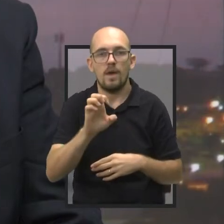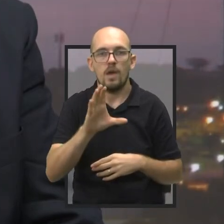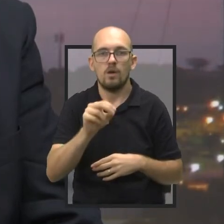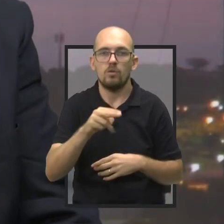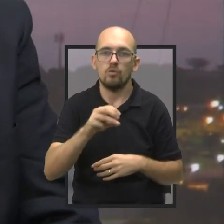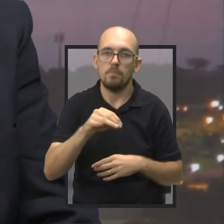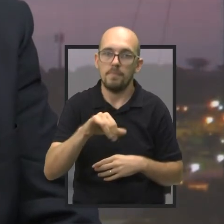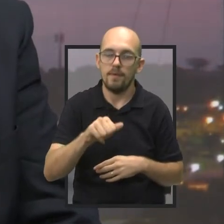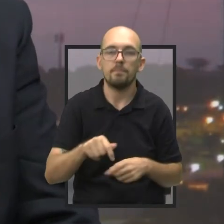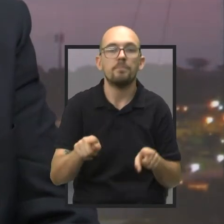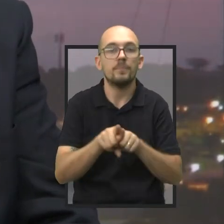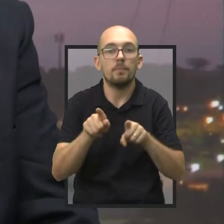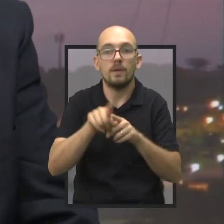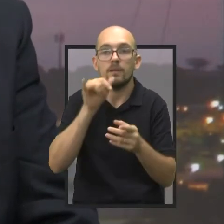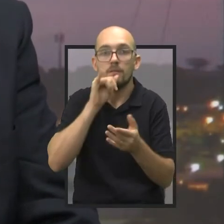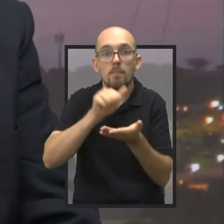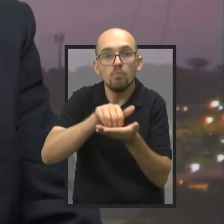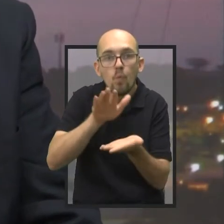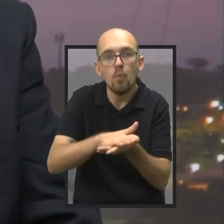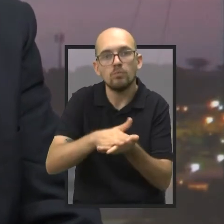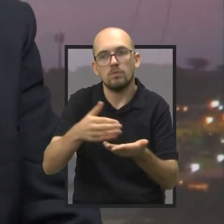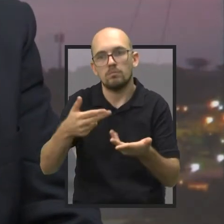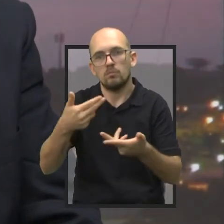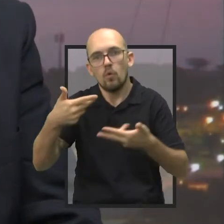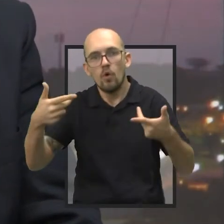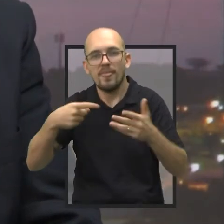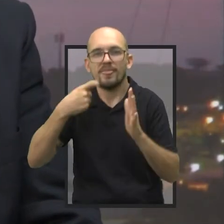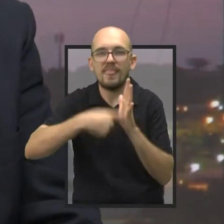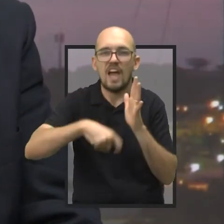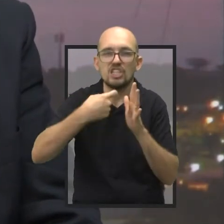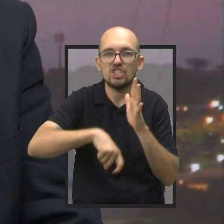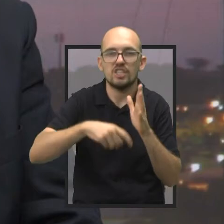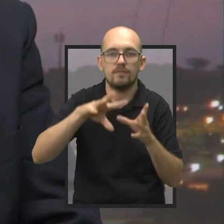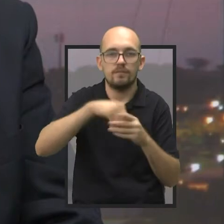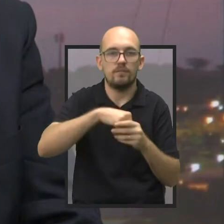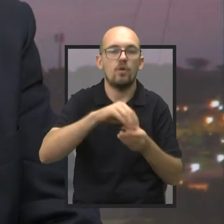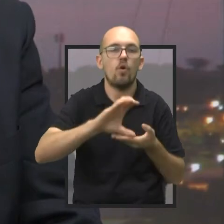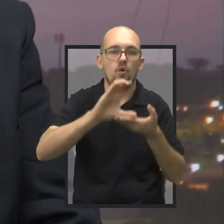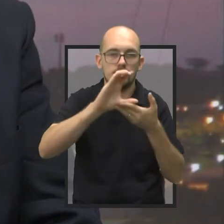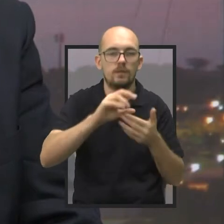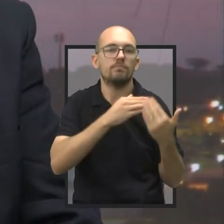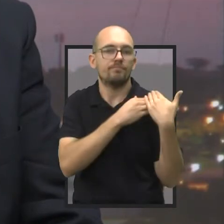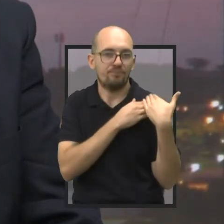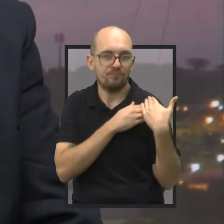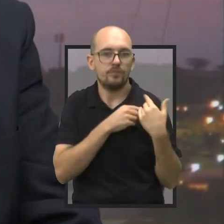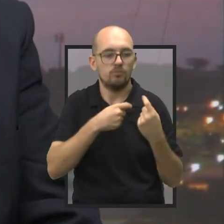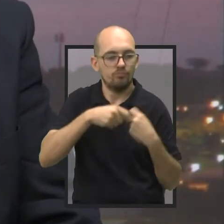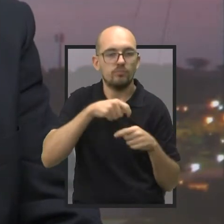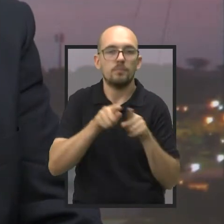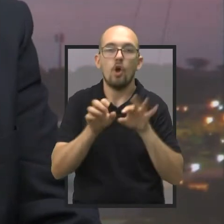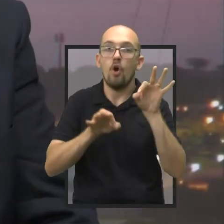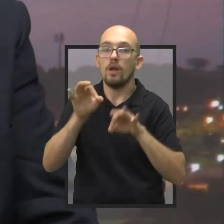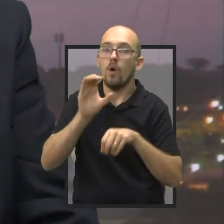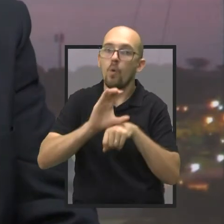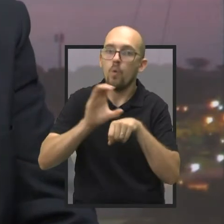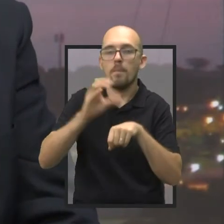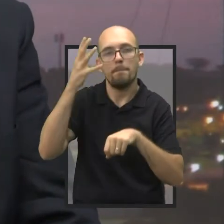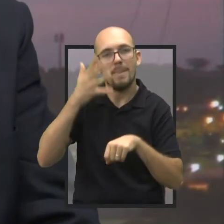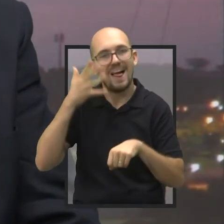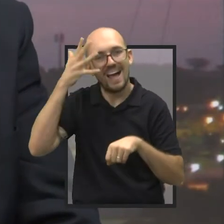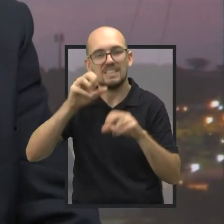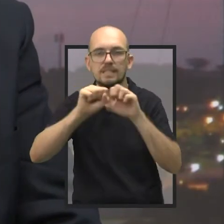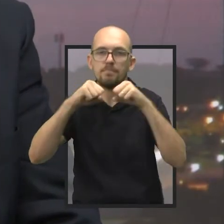arrecadar as multas, anuidades e taxas que existem no Conselho, organizar e desenvolver cursos, palestras,